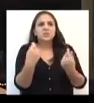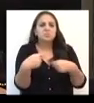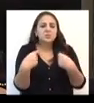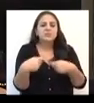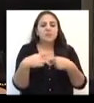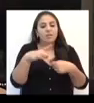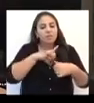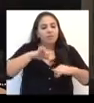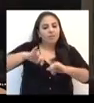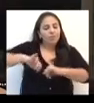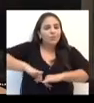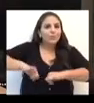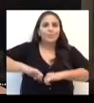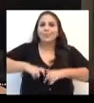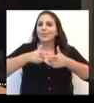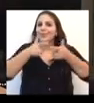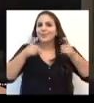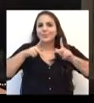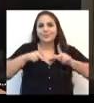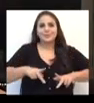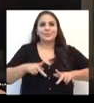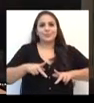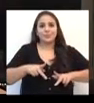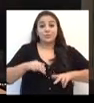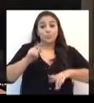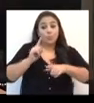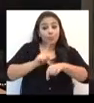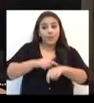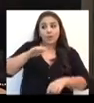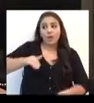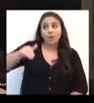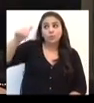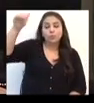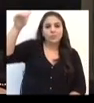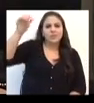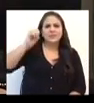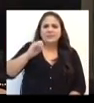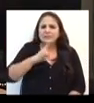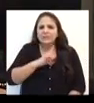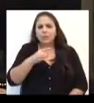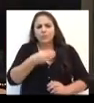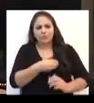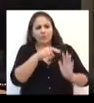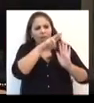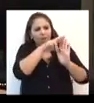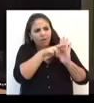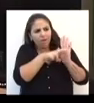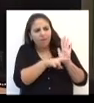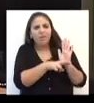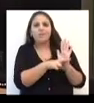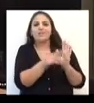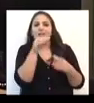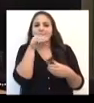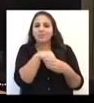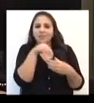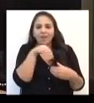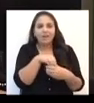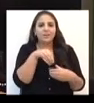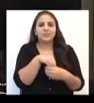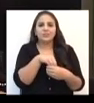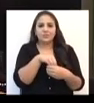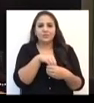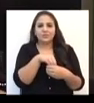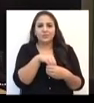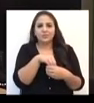um sofrimento muito grande para as pessoas quando estão adultas. E se elas levar uma vida regrada, né, desde